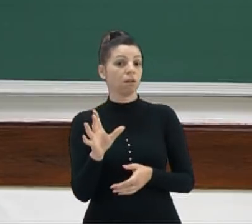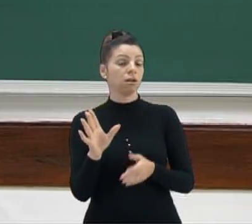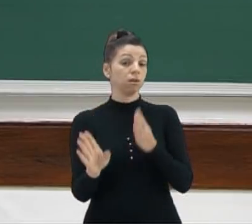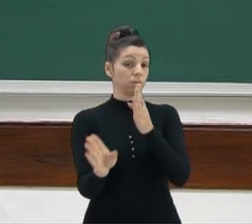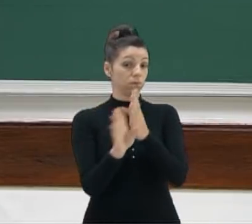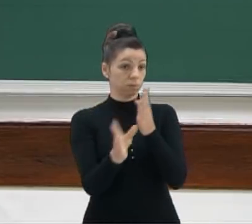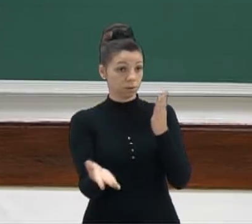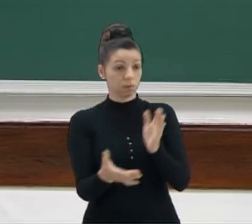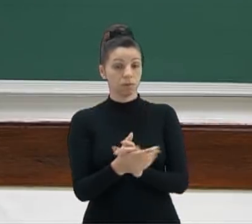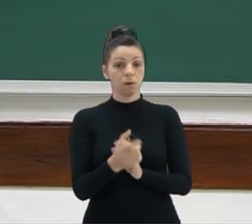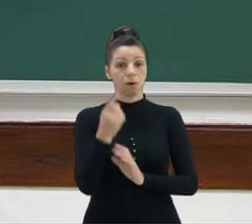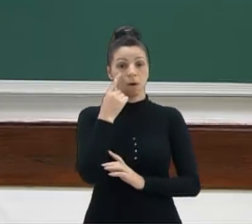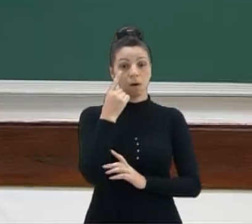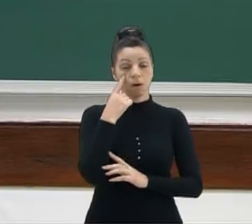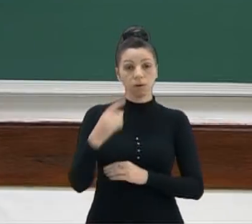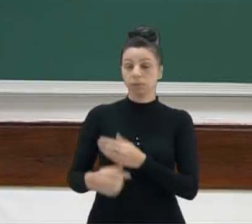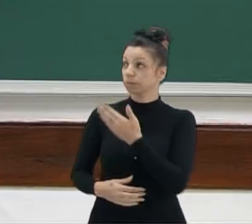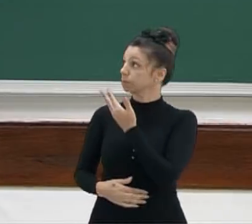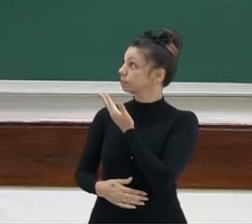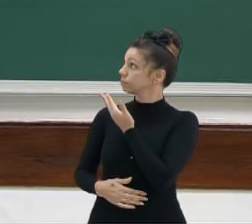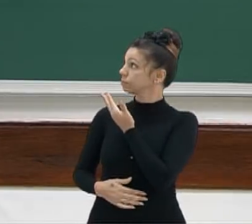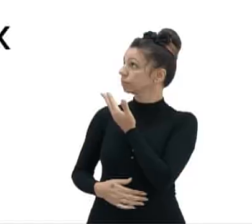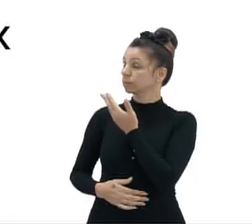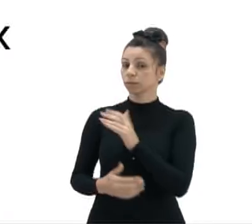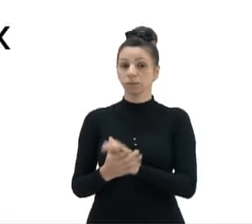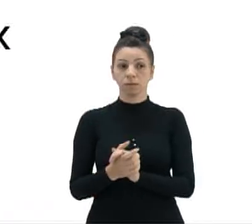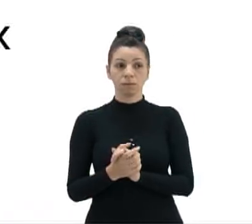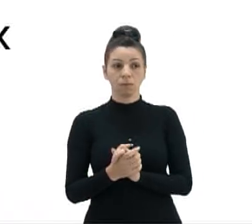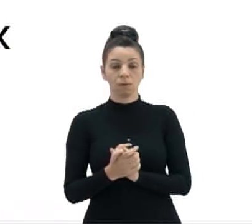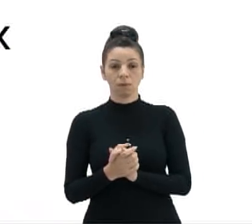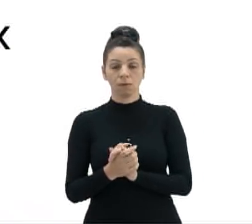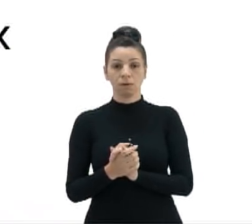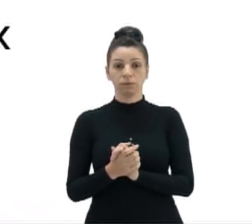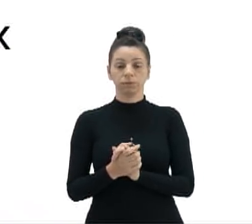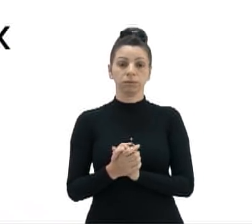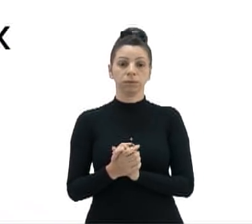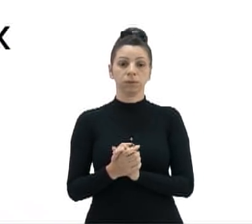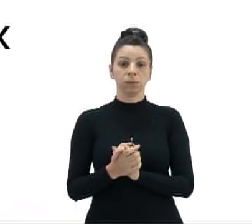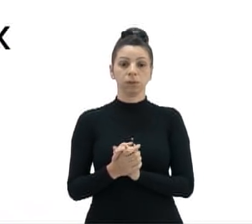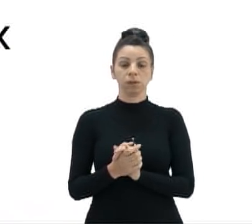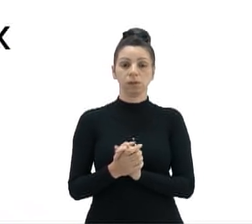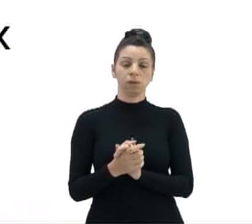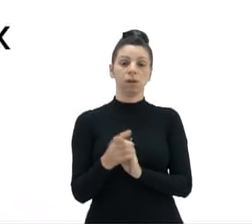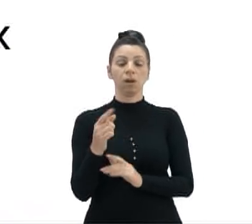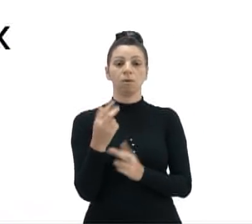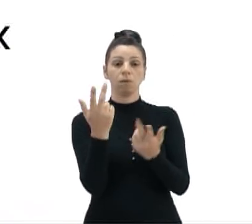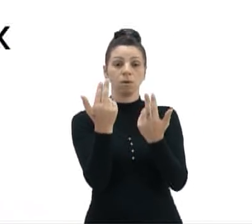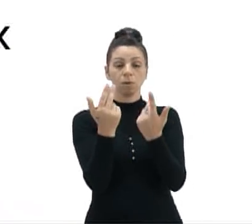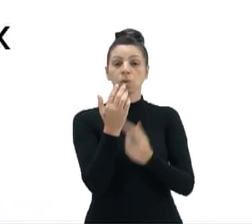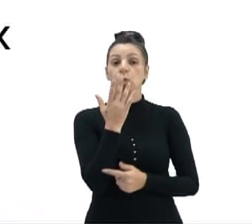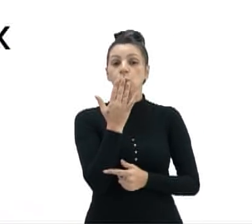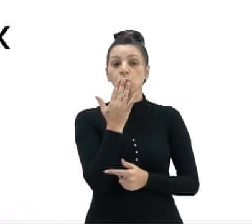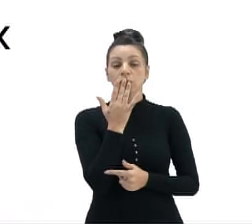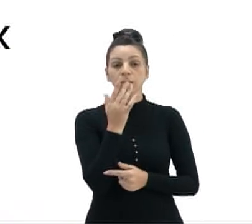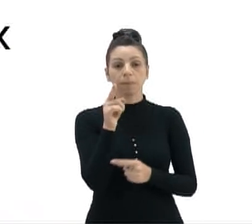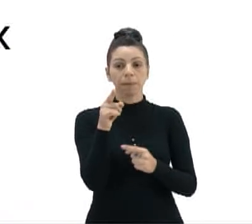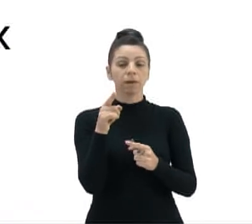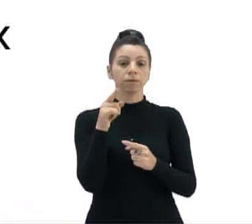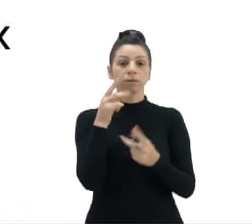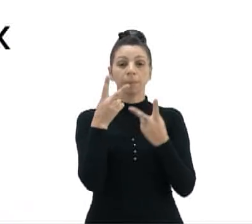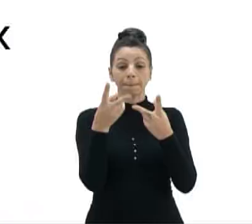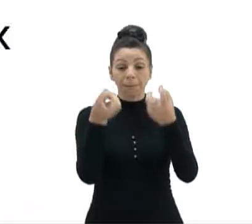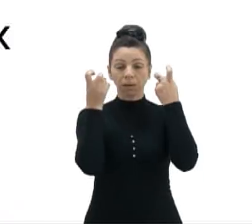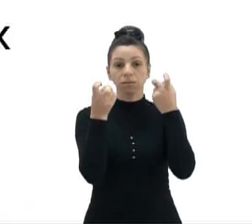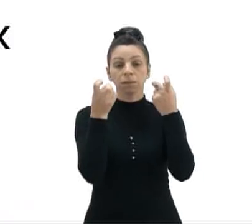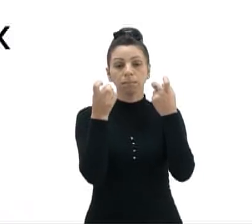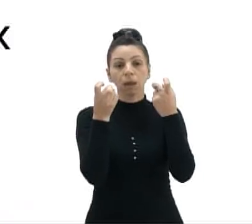vamos fazer? Olha lá. Eu desenhei aqui com cores iguais para identificar os monômios semelhantes. Então, eu